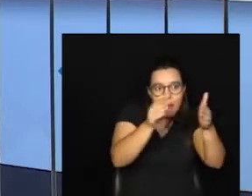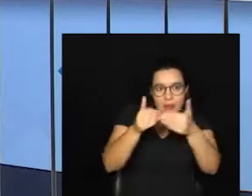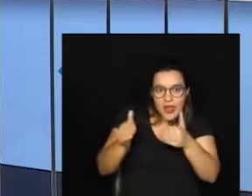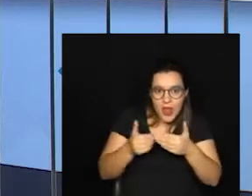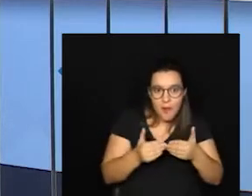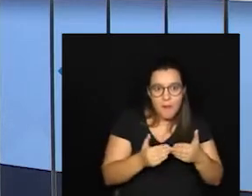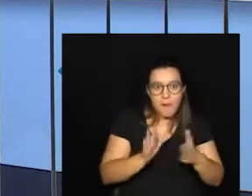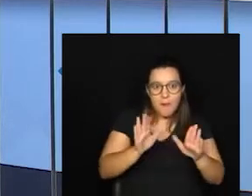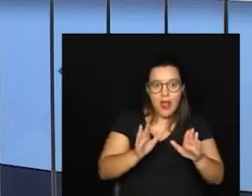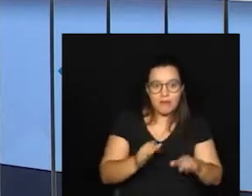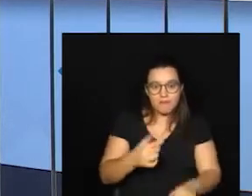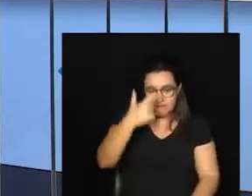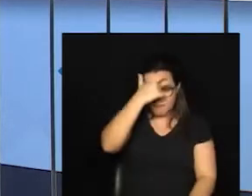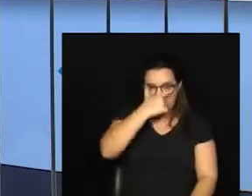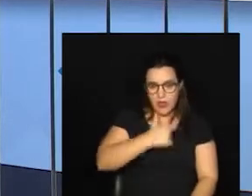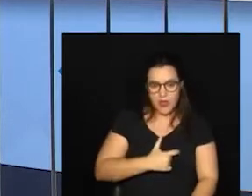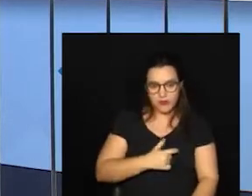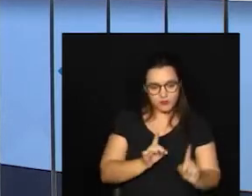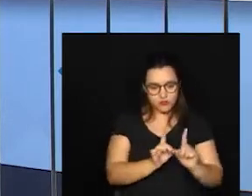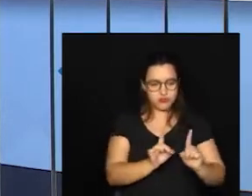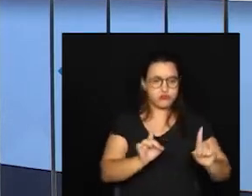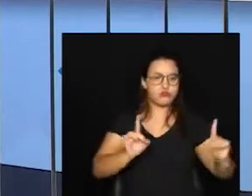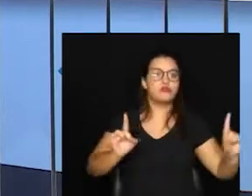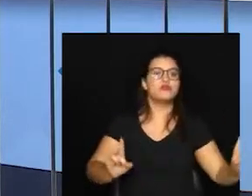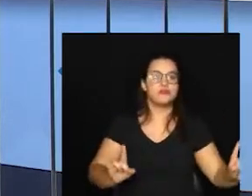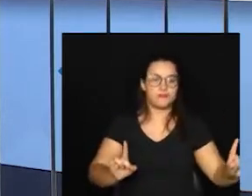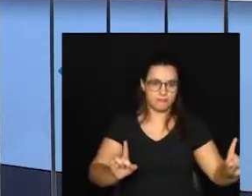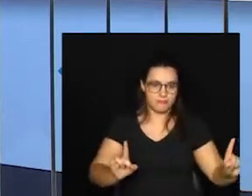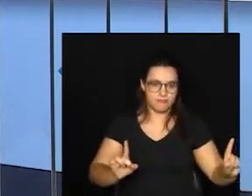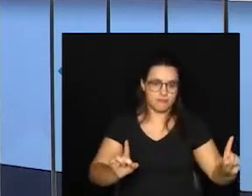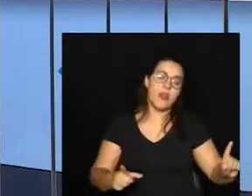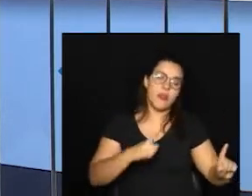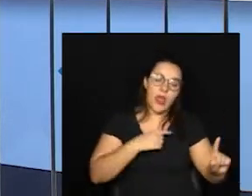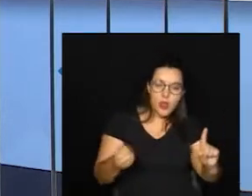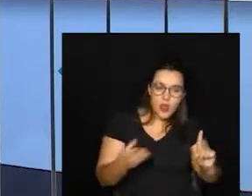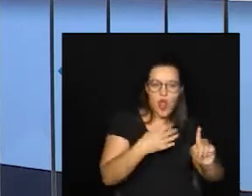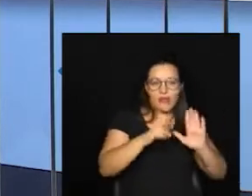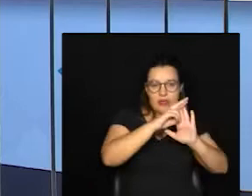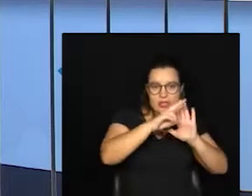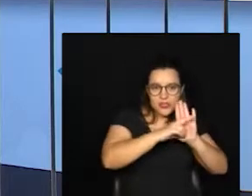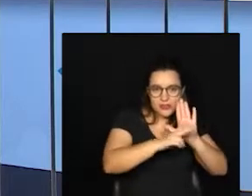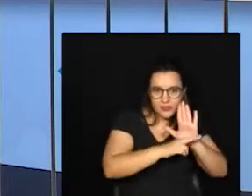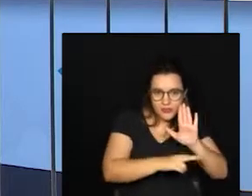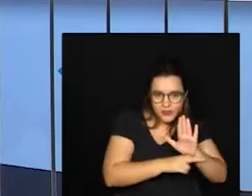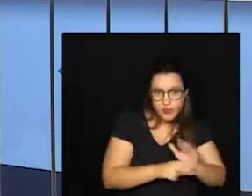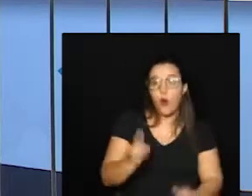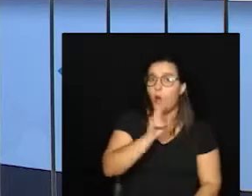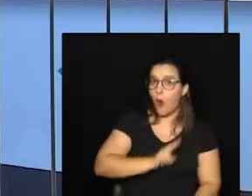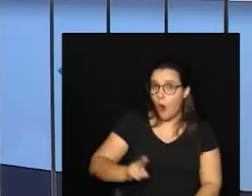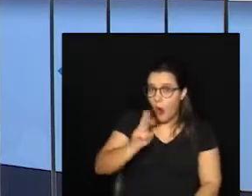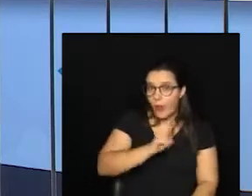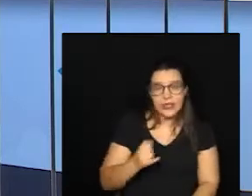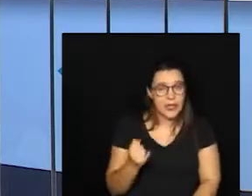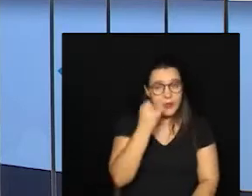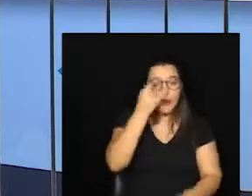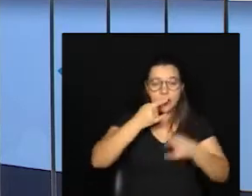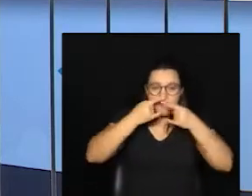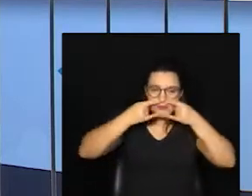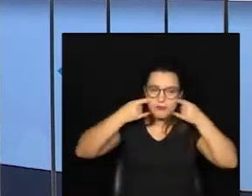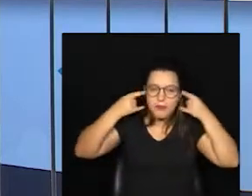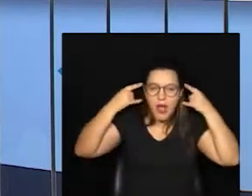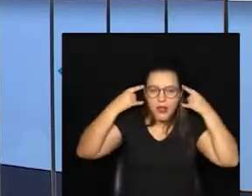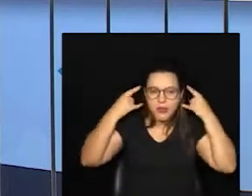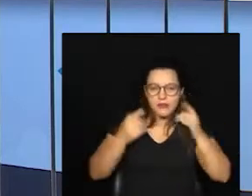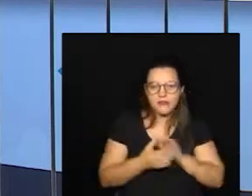é o distanciamento pessoal, com algumas novas regras de convivência, como o uso da máscara,